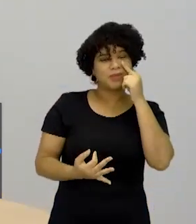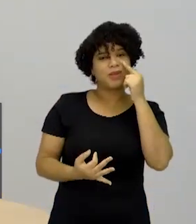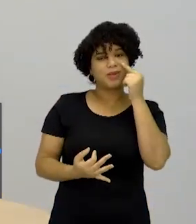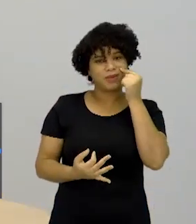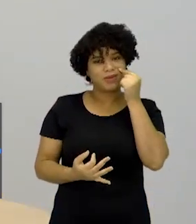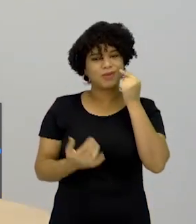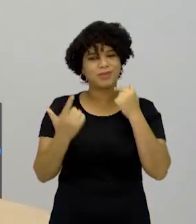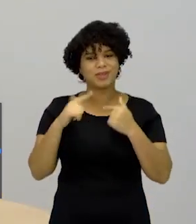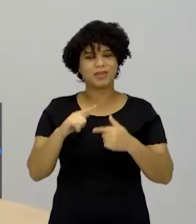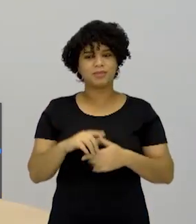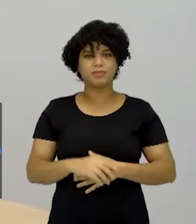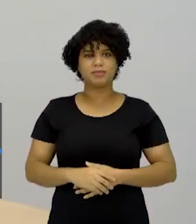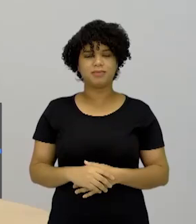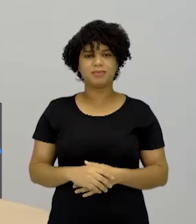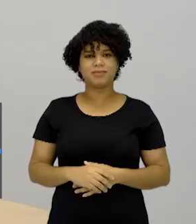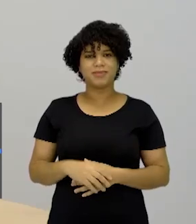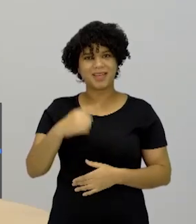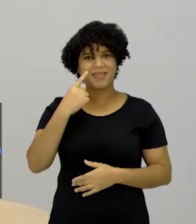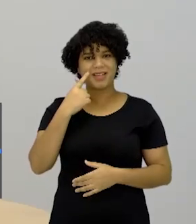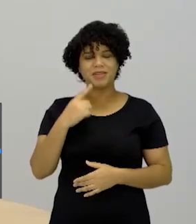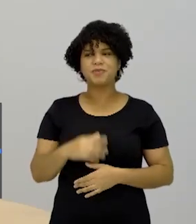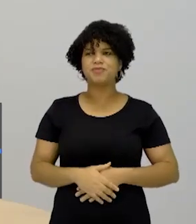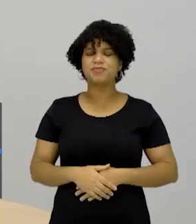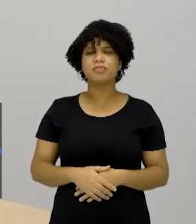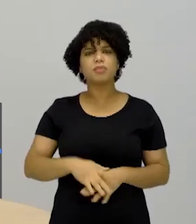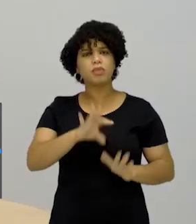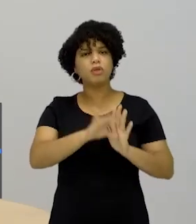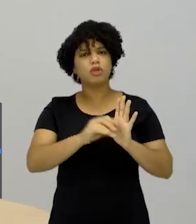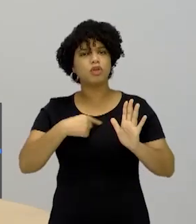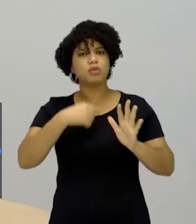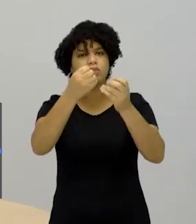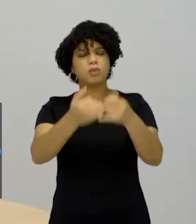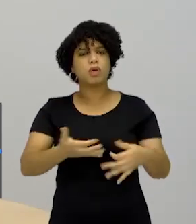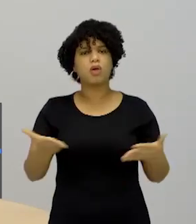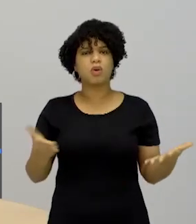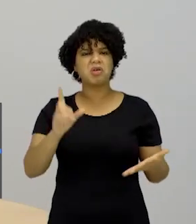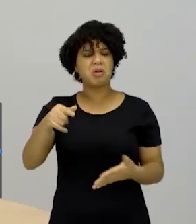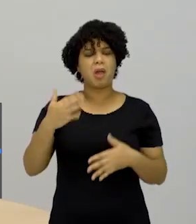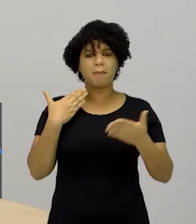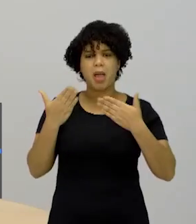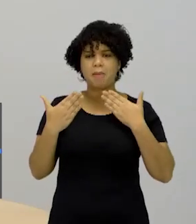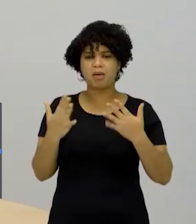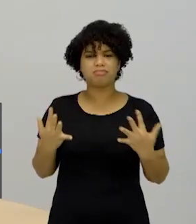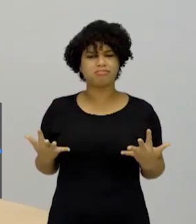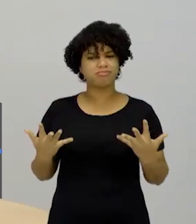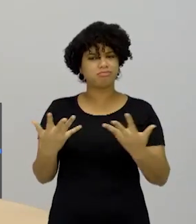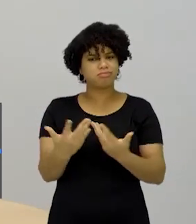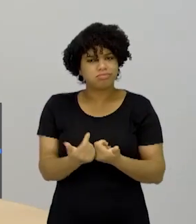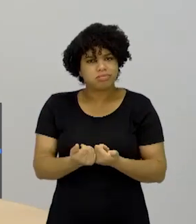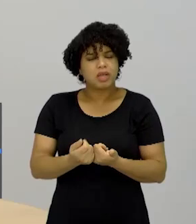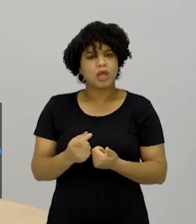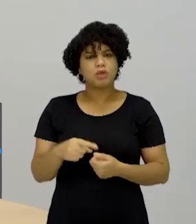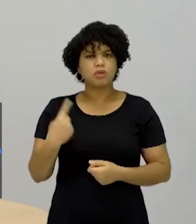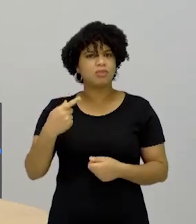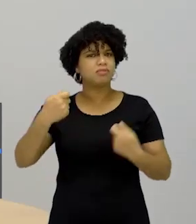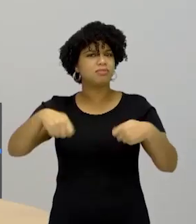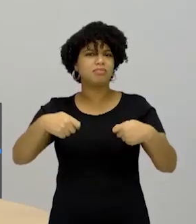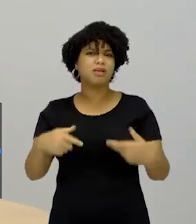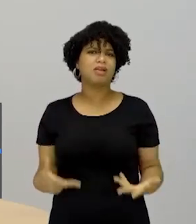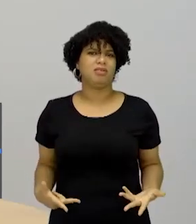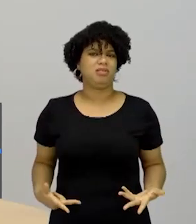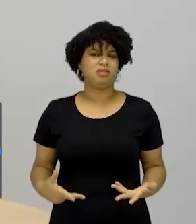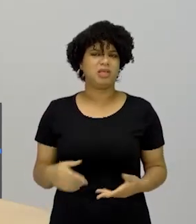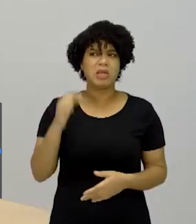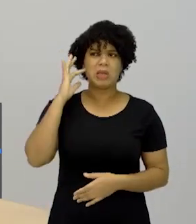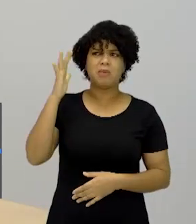Nossa, esse é um debate espetacular, maravilhoso, que tem que ser tratado. Eu não digo nem pelo fato de,